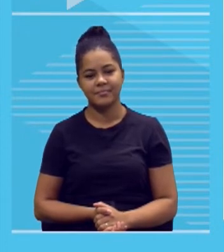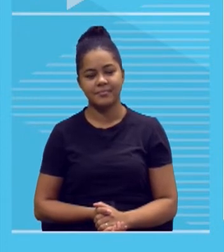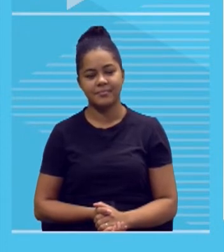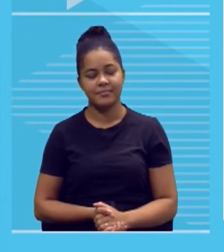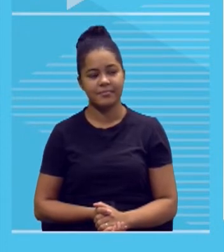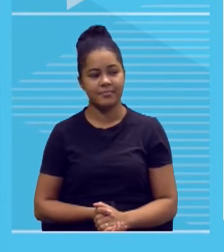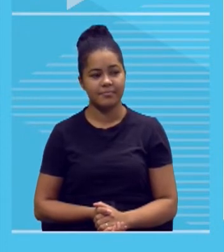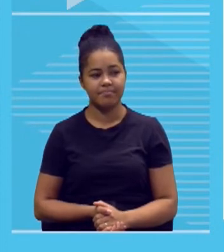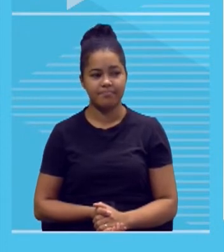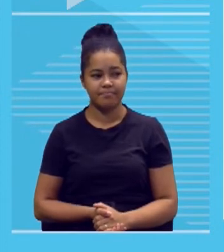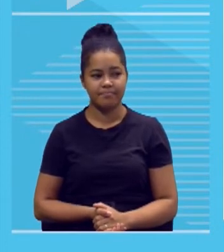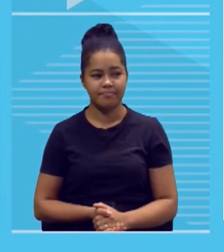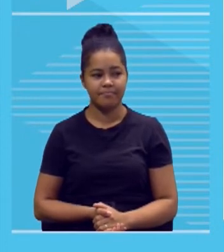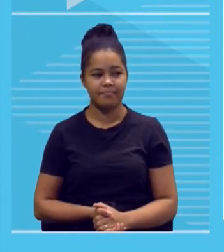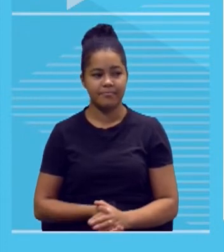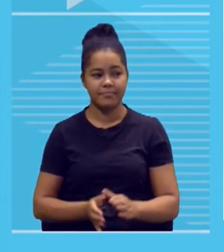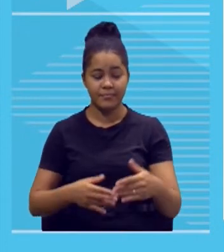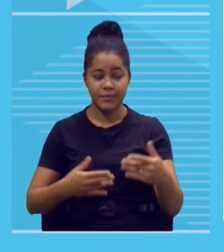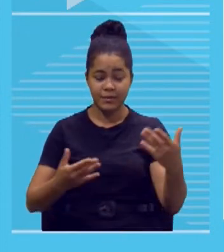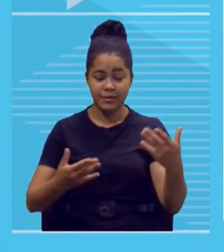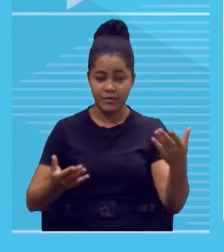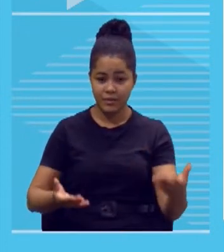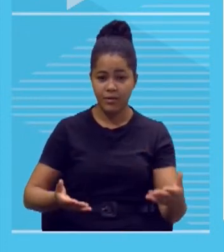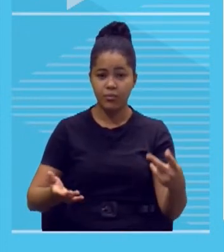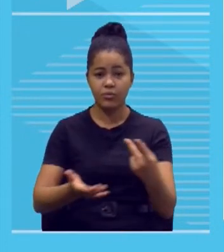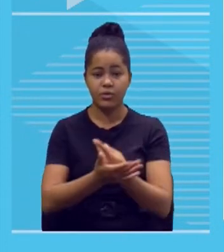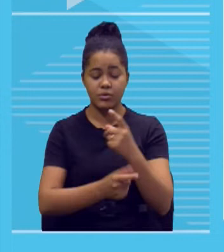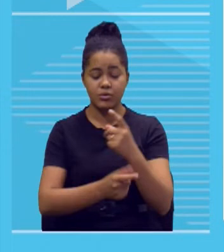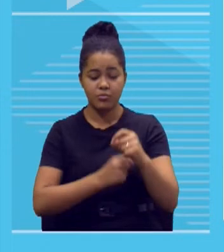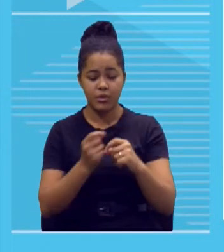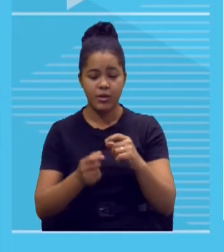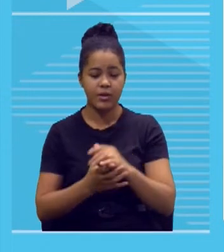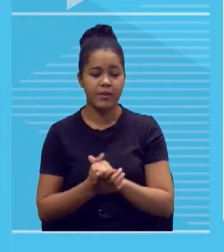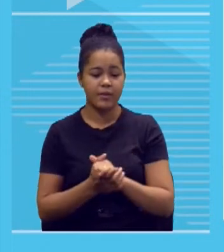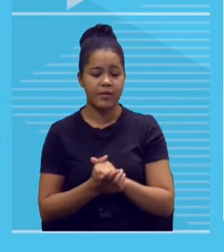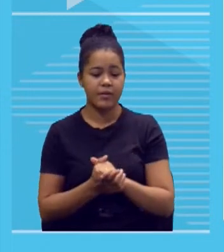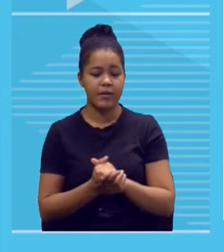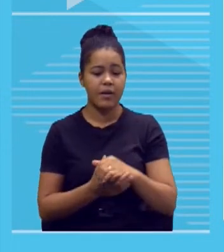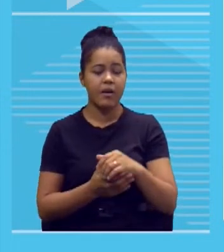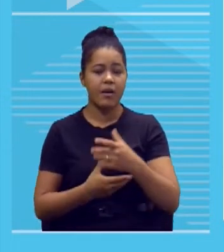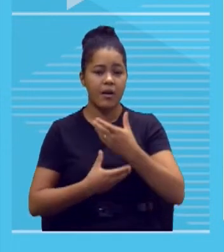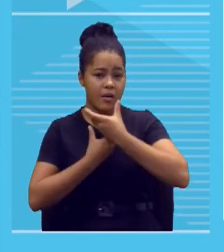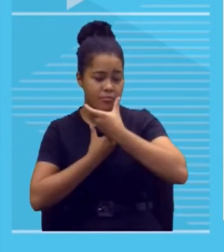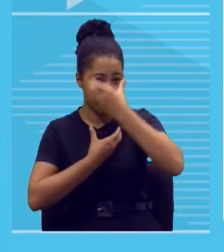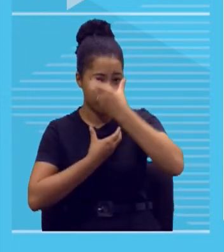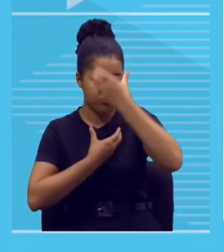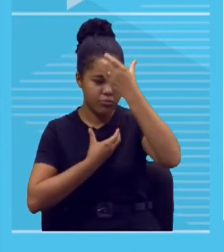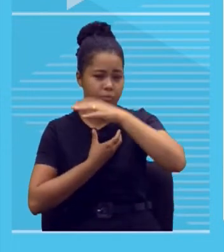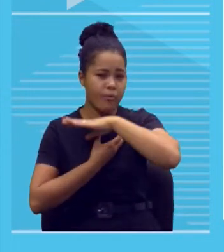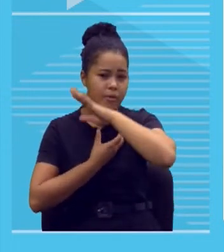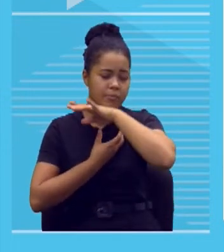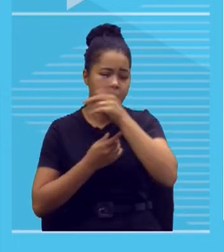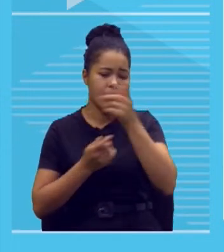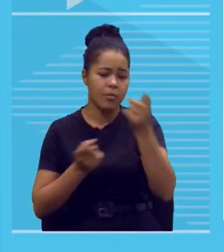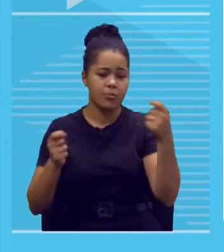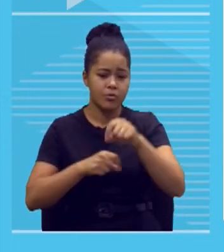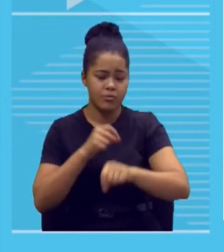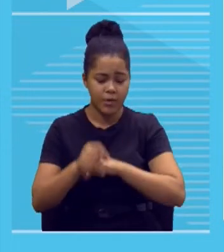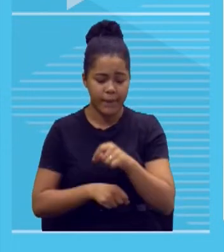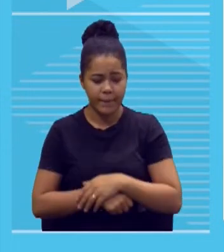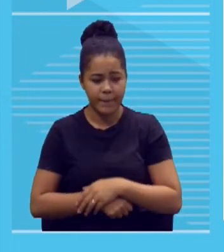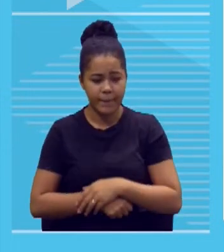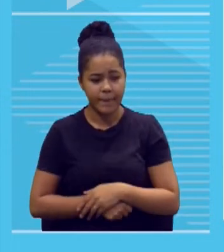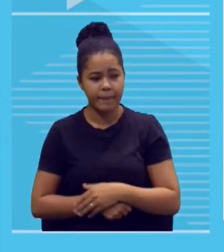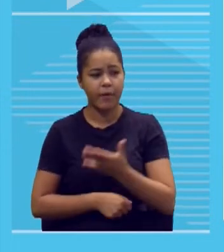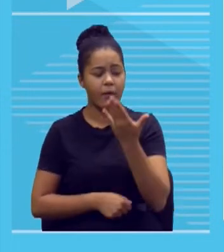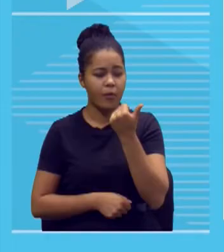aí as garrafas de um alimento em tudo quanto é lugar na parte mais baixa o WhatsApp aí Dornelles volta para